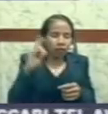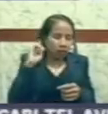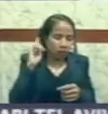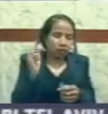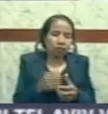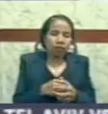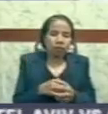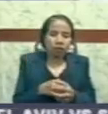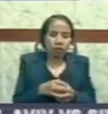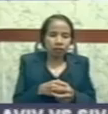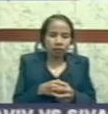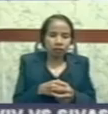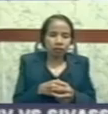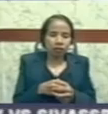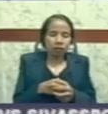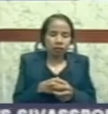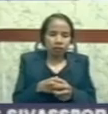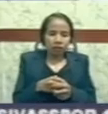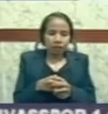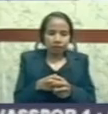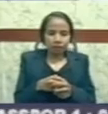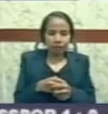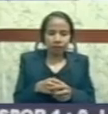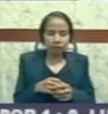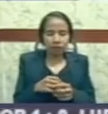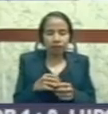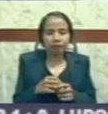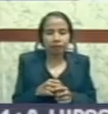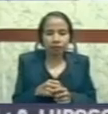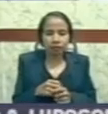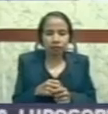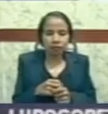posita bela cena, de facto, não consta instituições